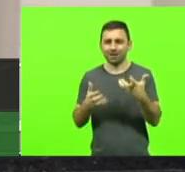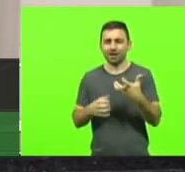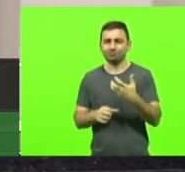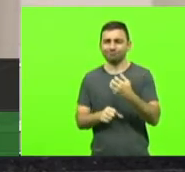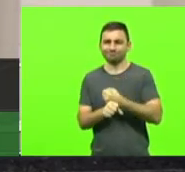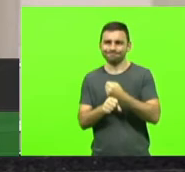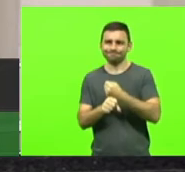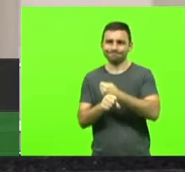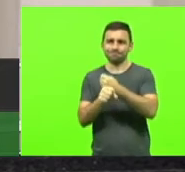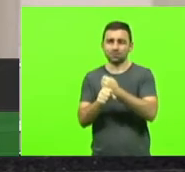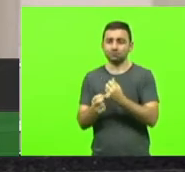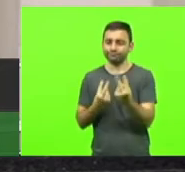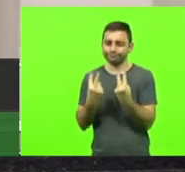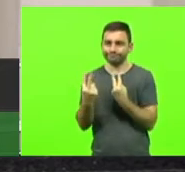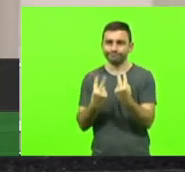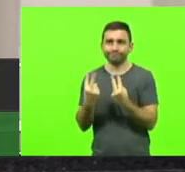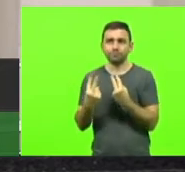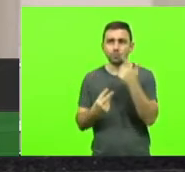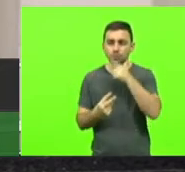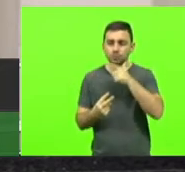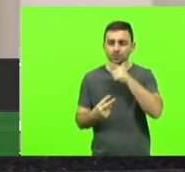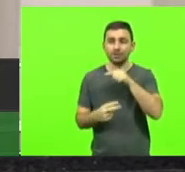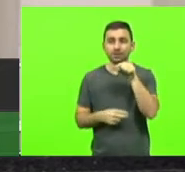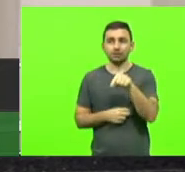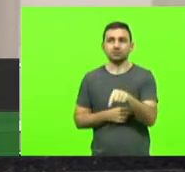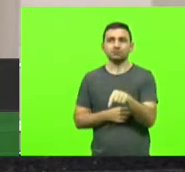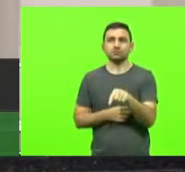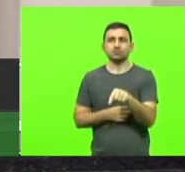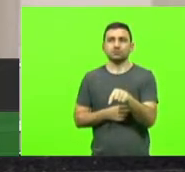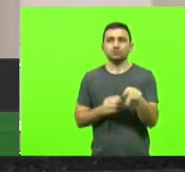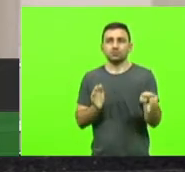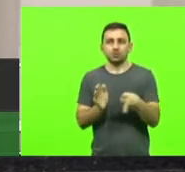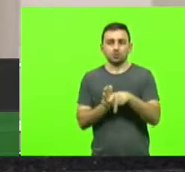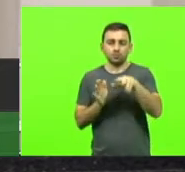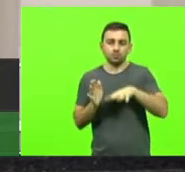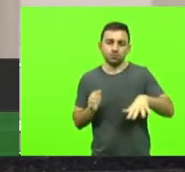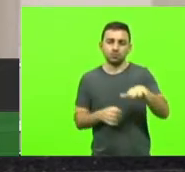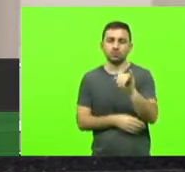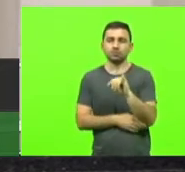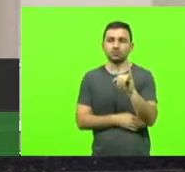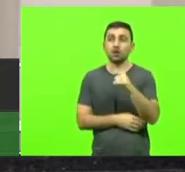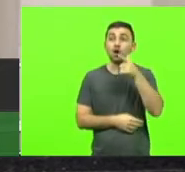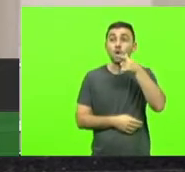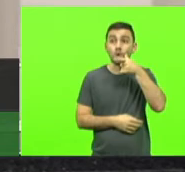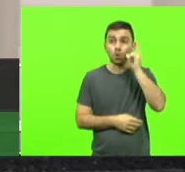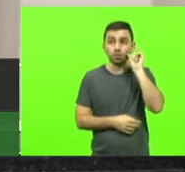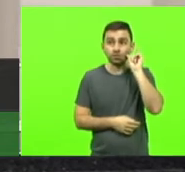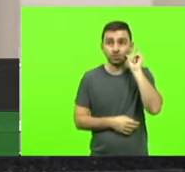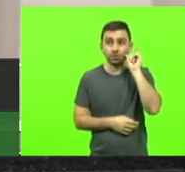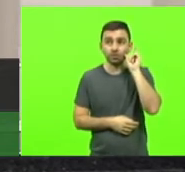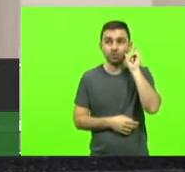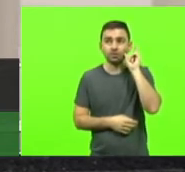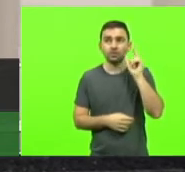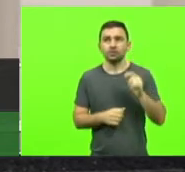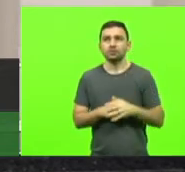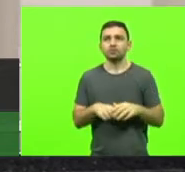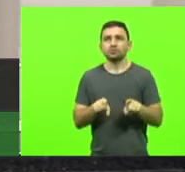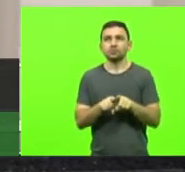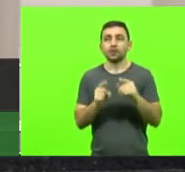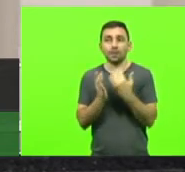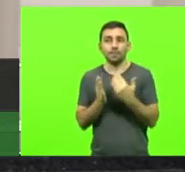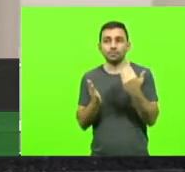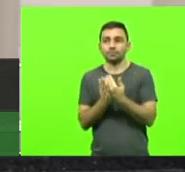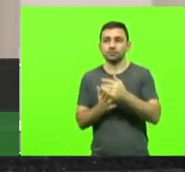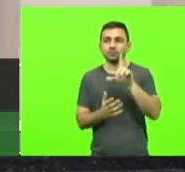duplicação dessa rodovia tão importante para os moradores do Vale do Itajaí. E ontem, né, colocando mais 100